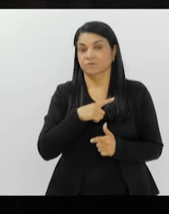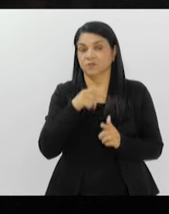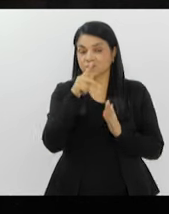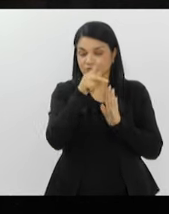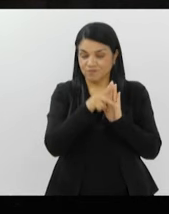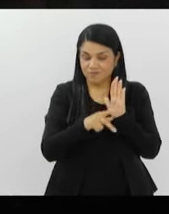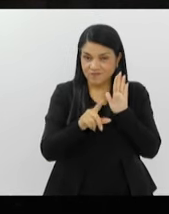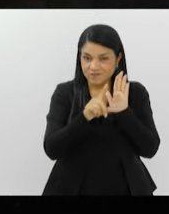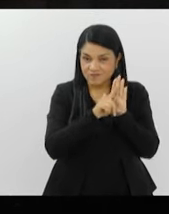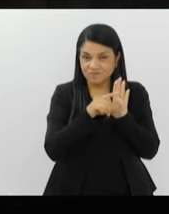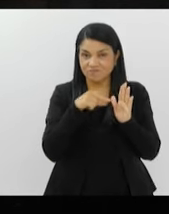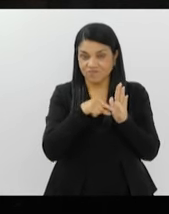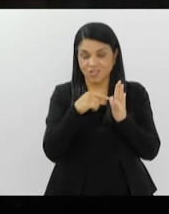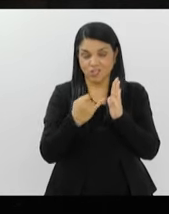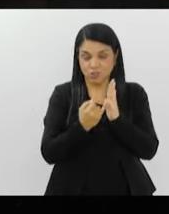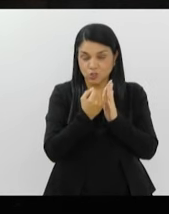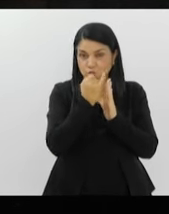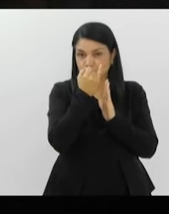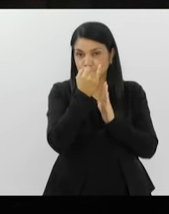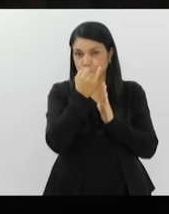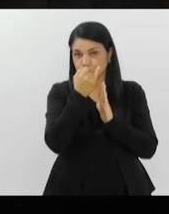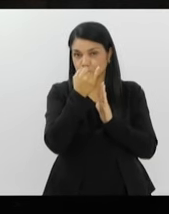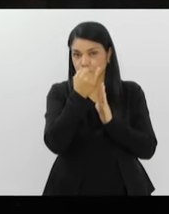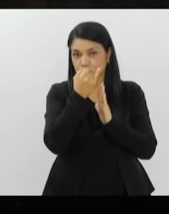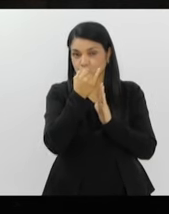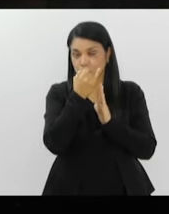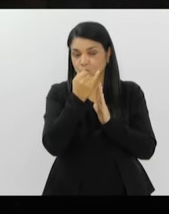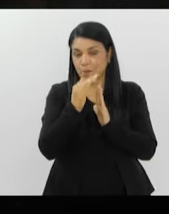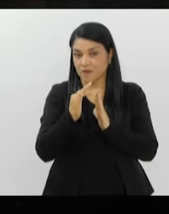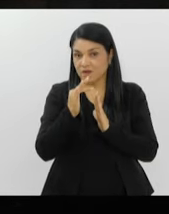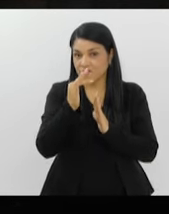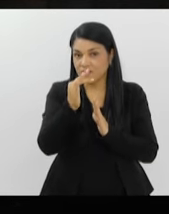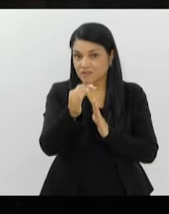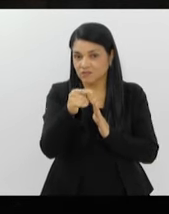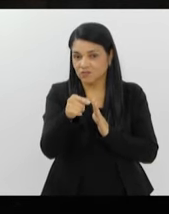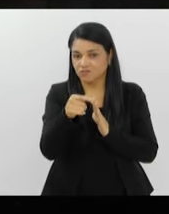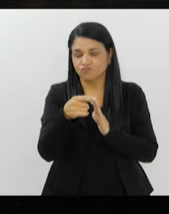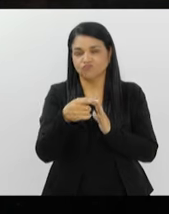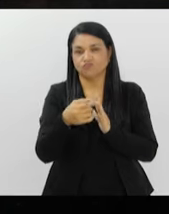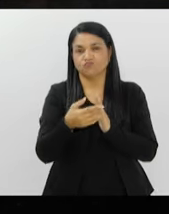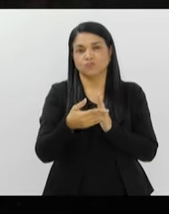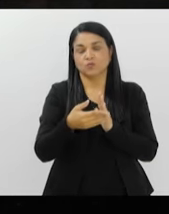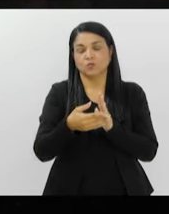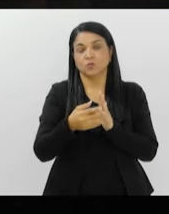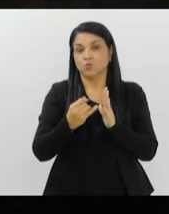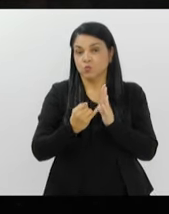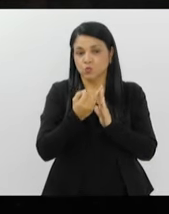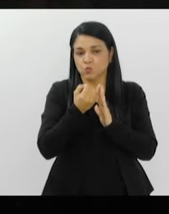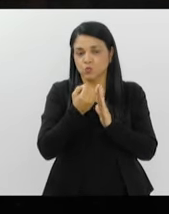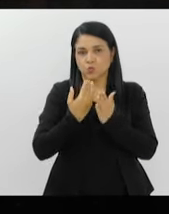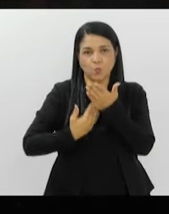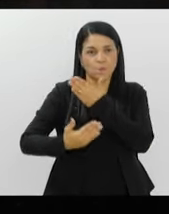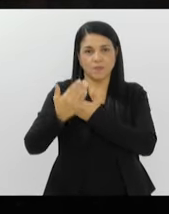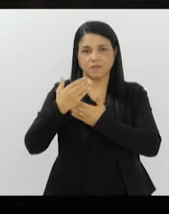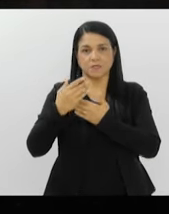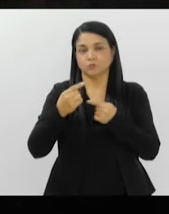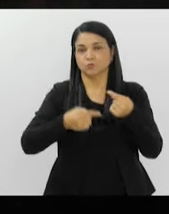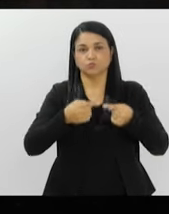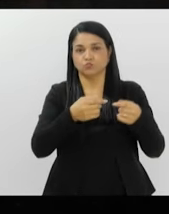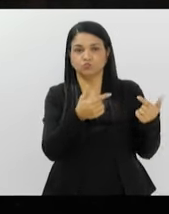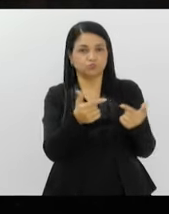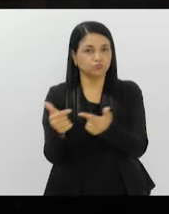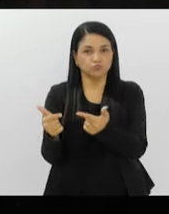trata o juros pra frente e não rediscute o juros para trás e se a